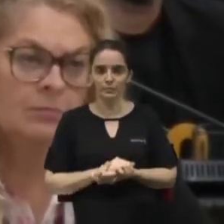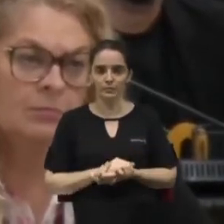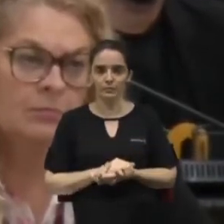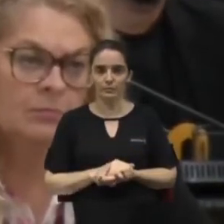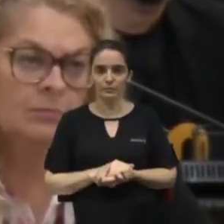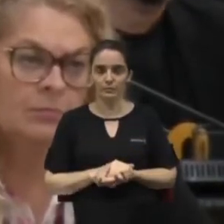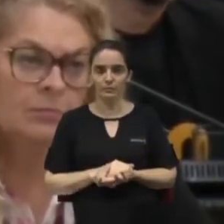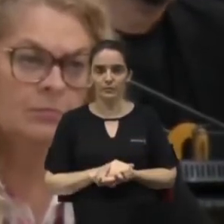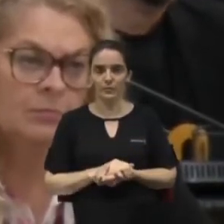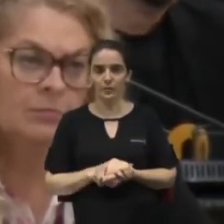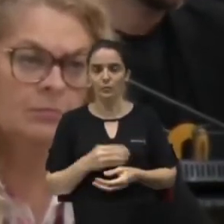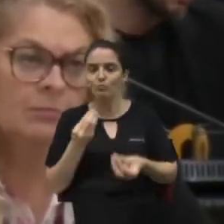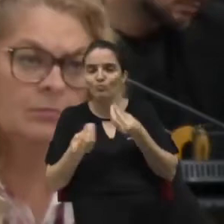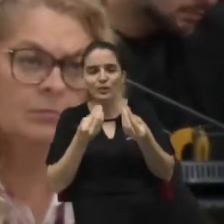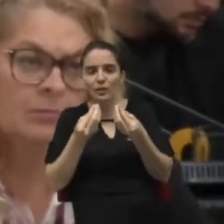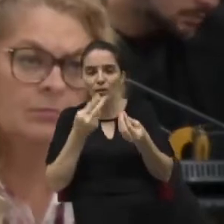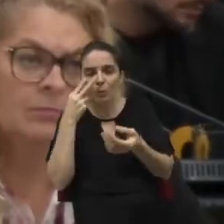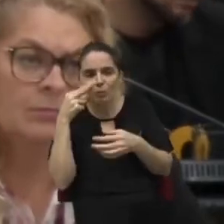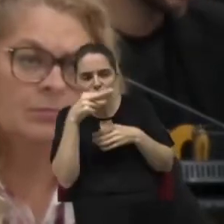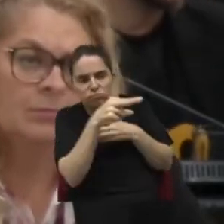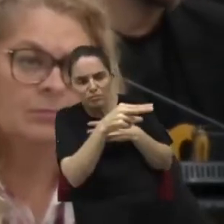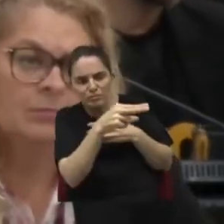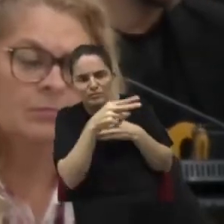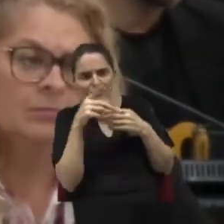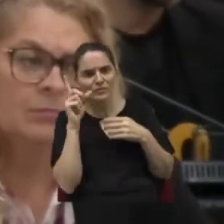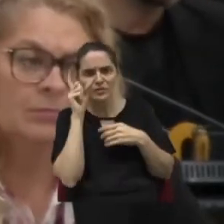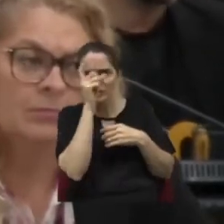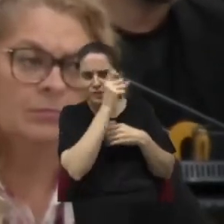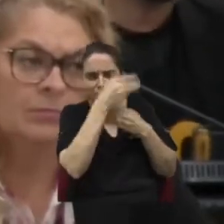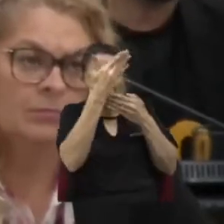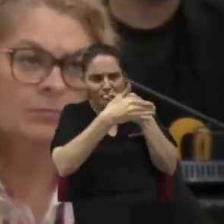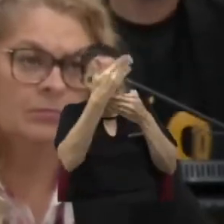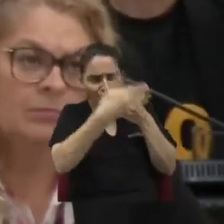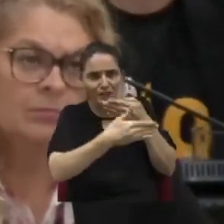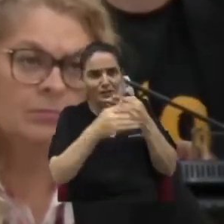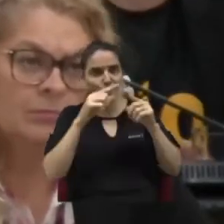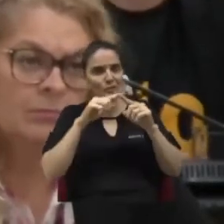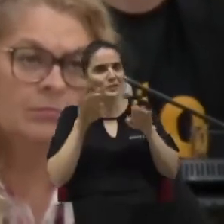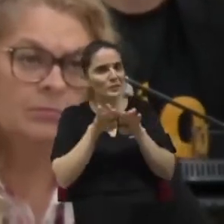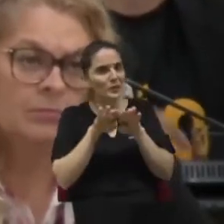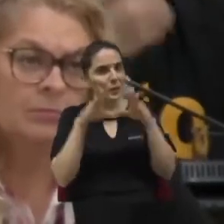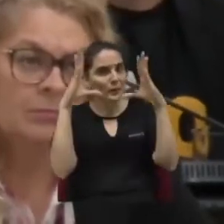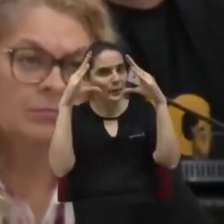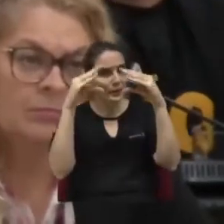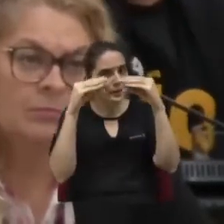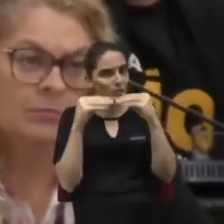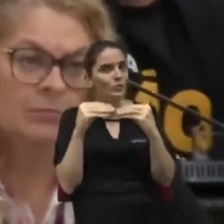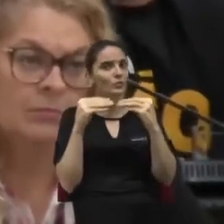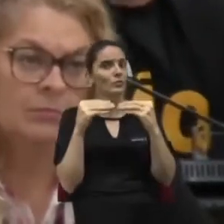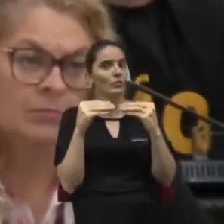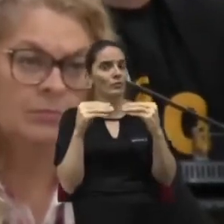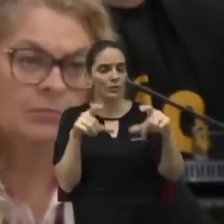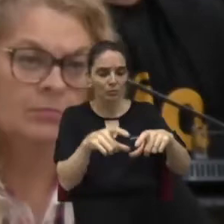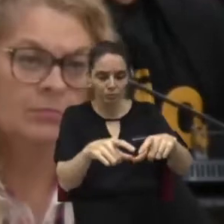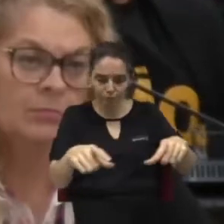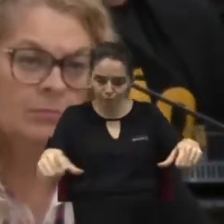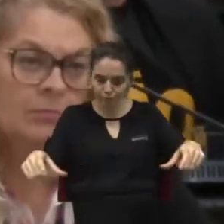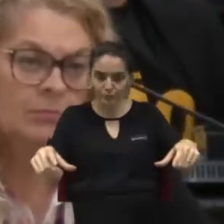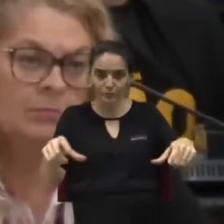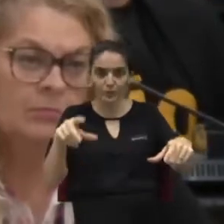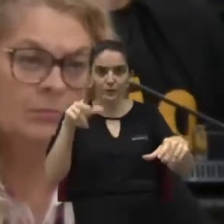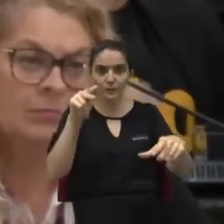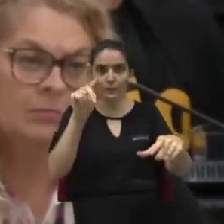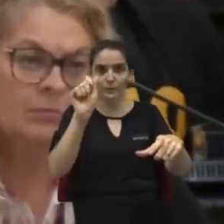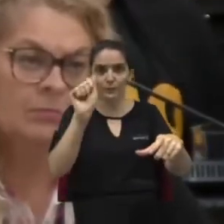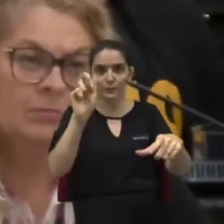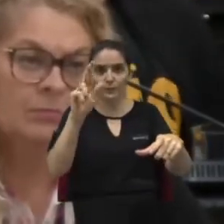fechar a visão dos motoristas, é escuro. Se fosse claro, tudo bem. tem o pare na rotatória, como que a pessoa vai